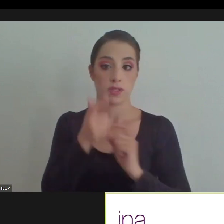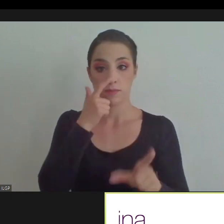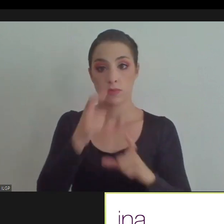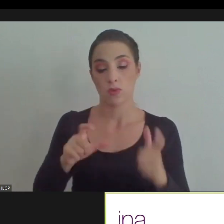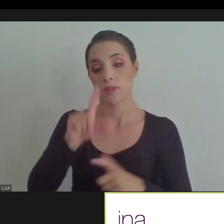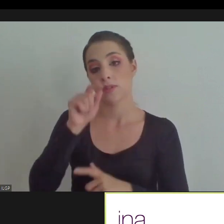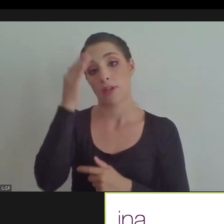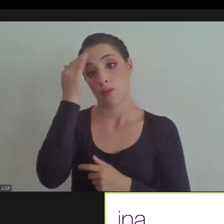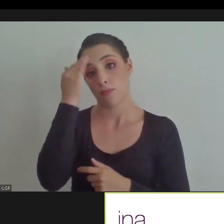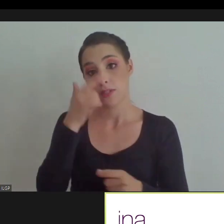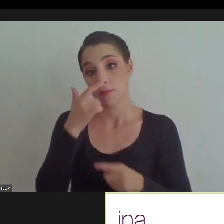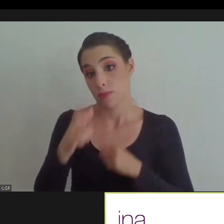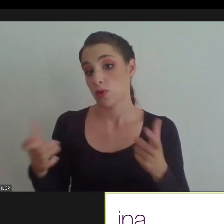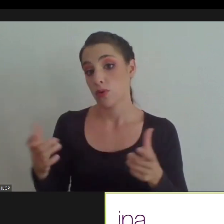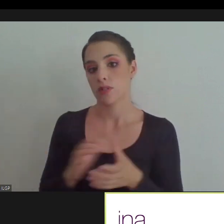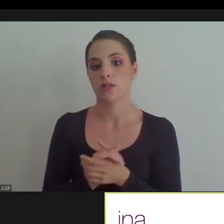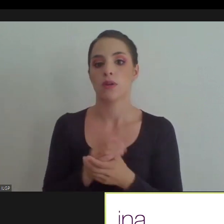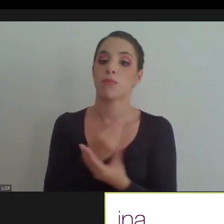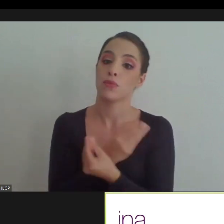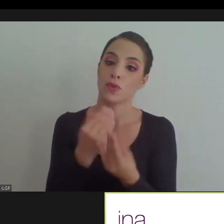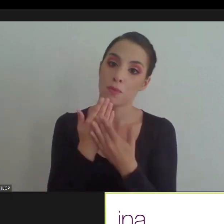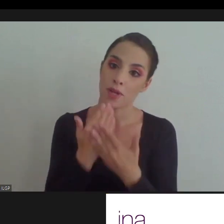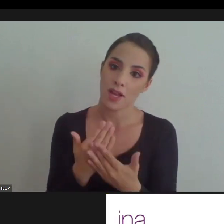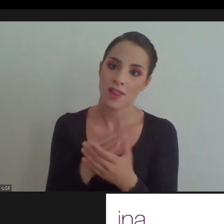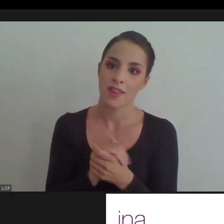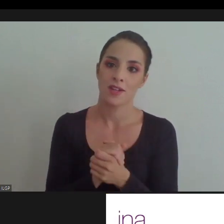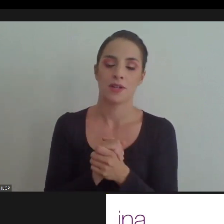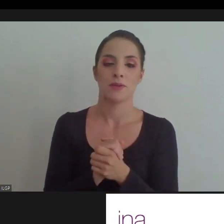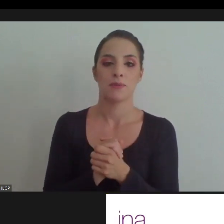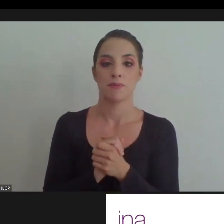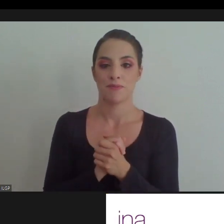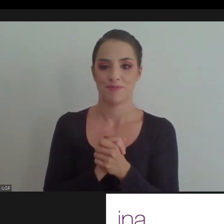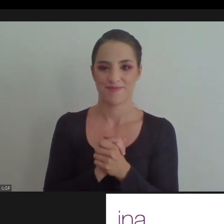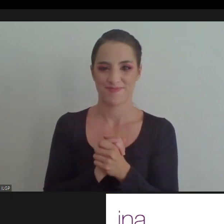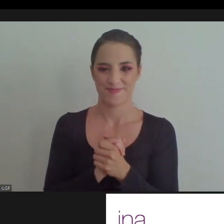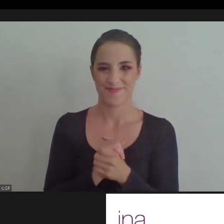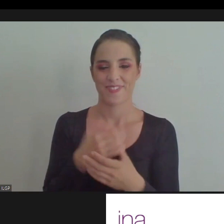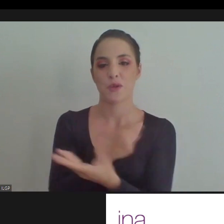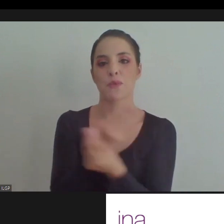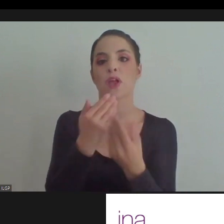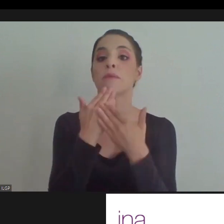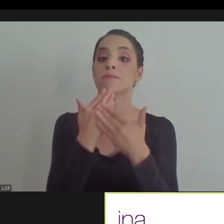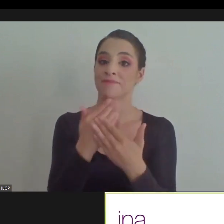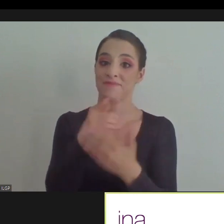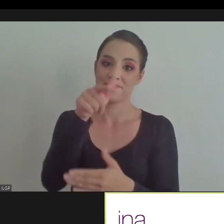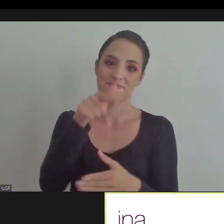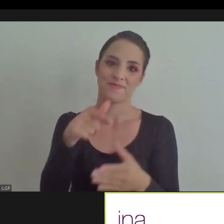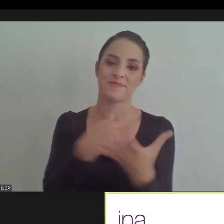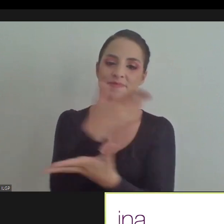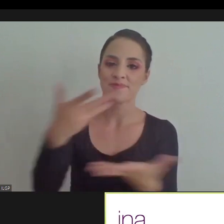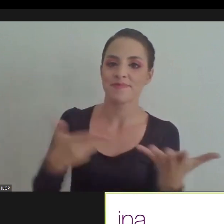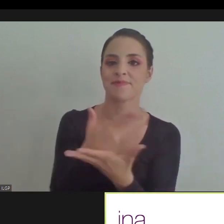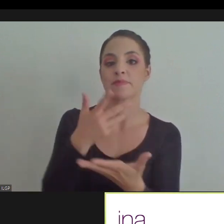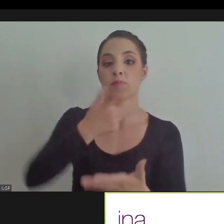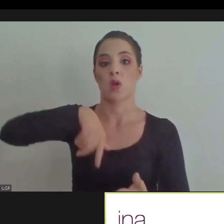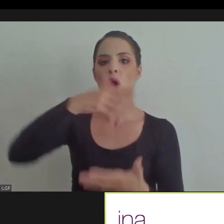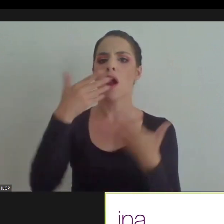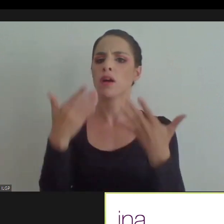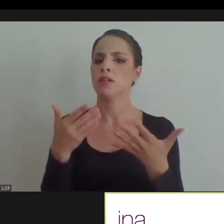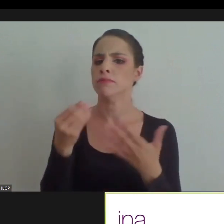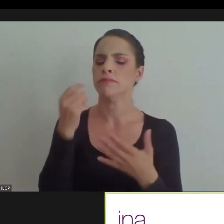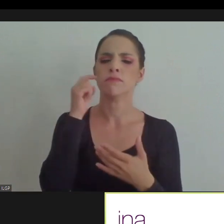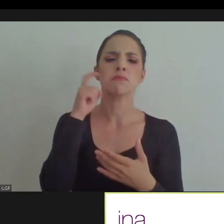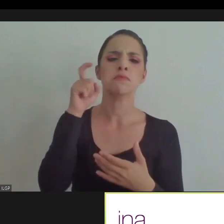de pessoas. Muito obrigada. Sem sombra de dúvida. Muito obrigada por esta partilha. Vamos agora